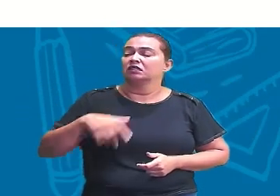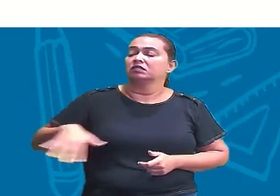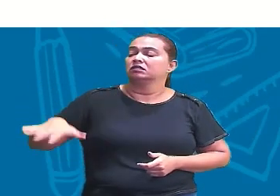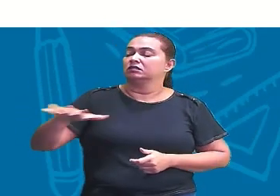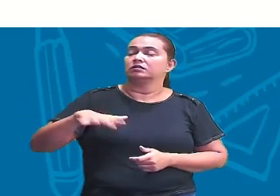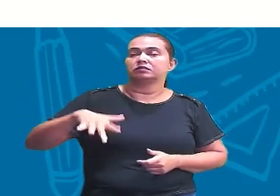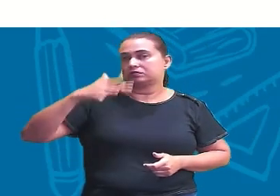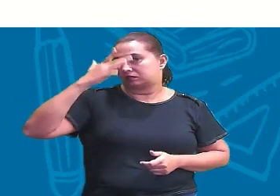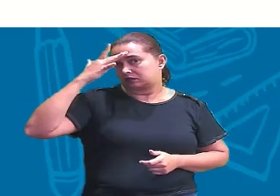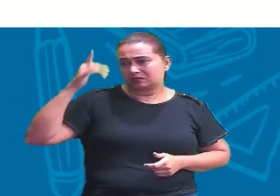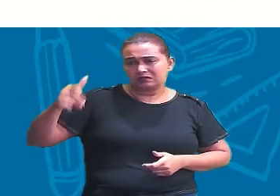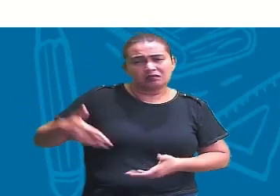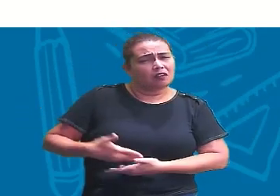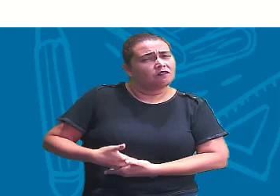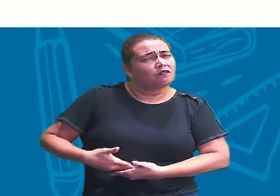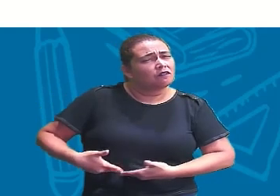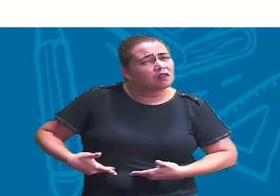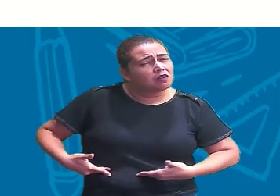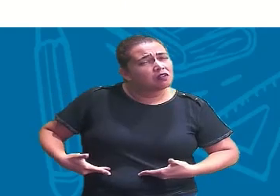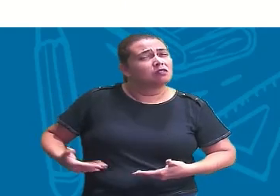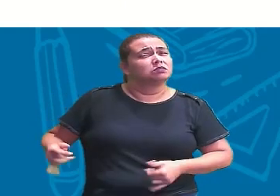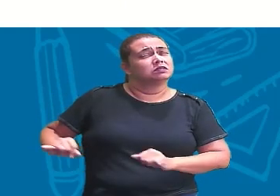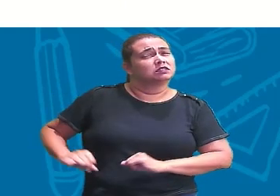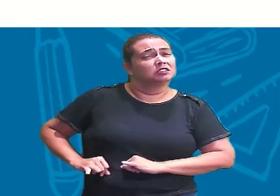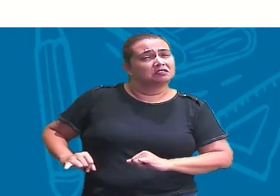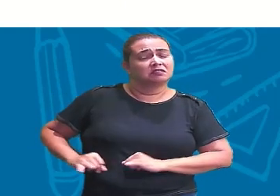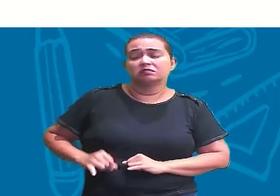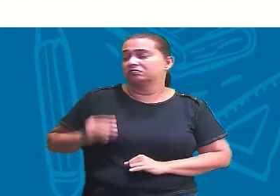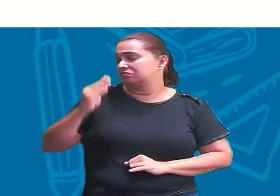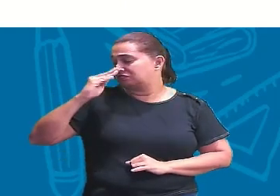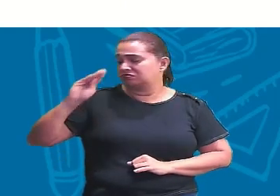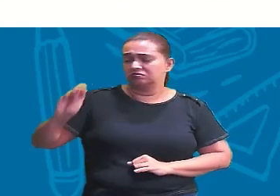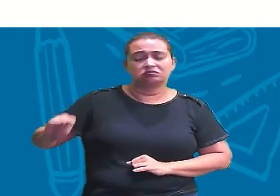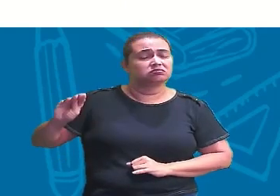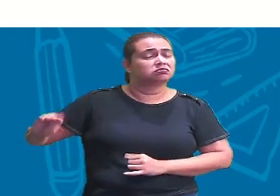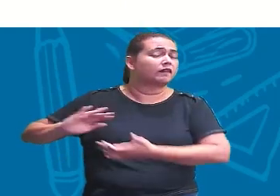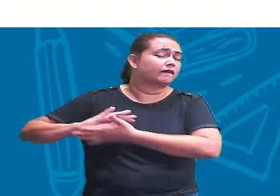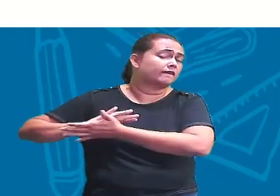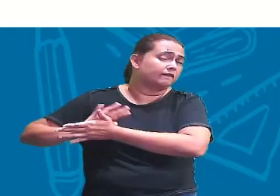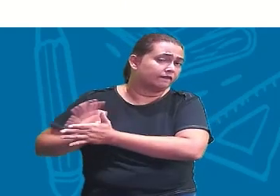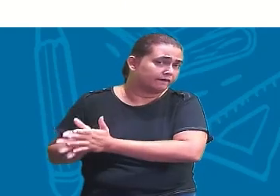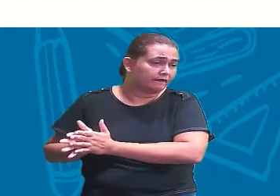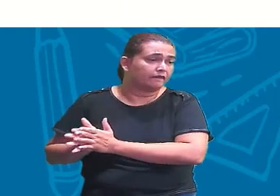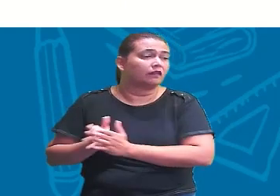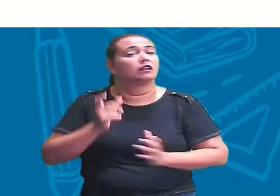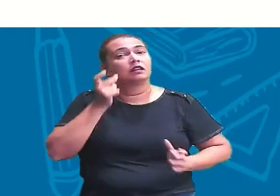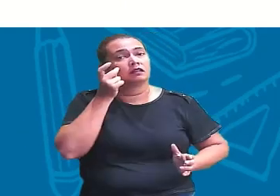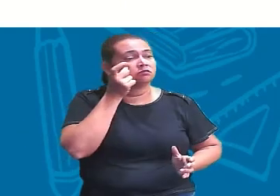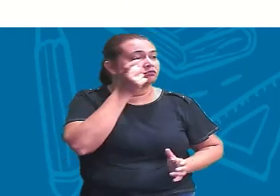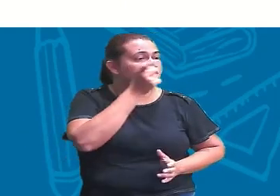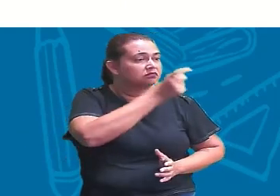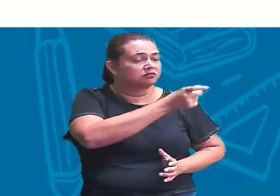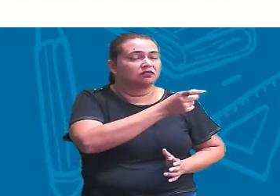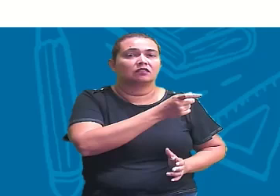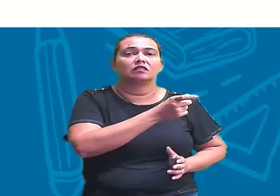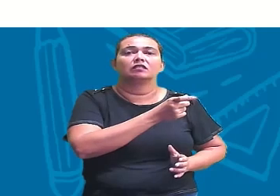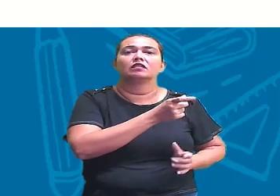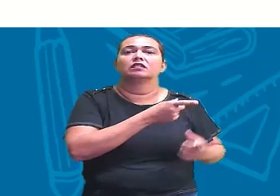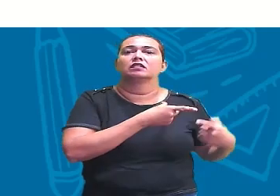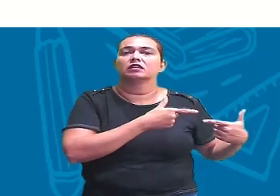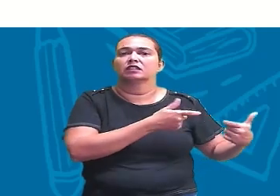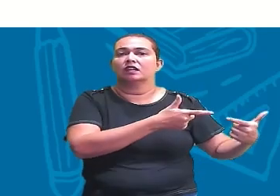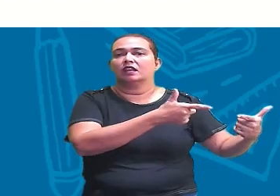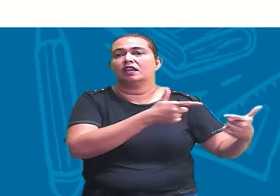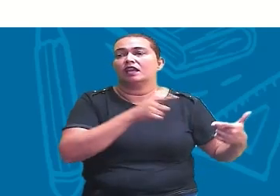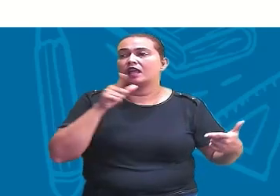fome e de crise que a população está passando. E, além disso, ele vai aumentar os impostos para